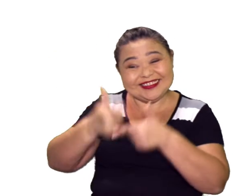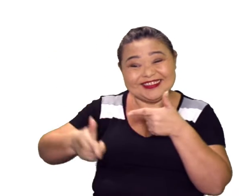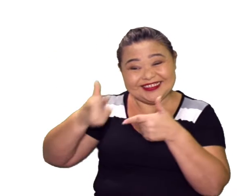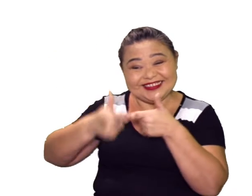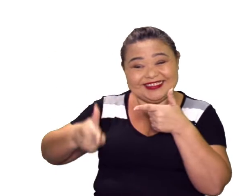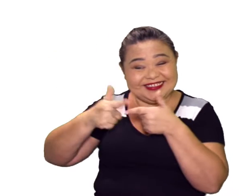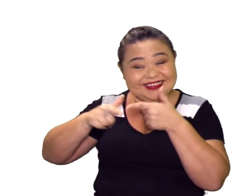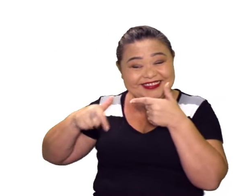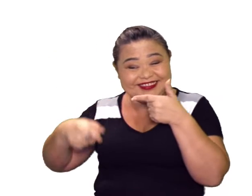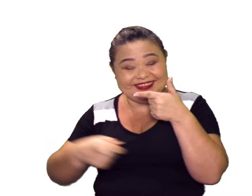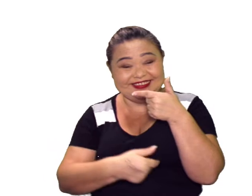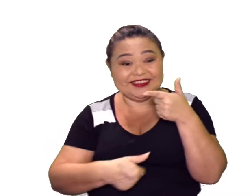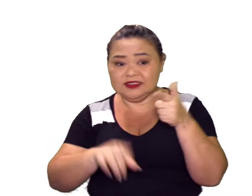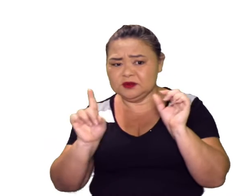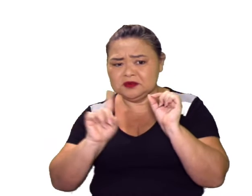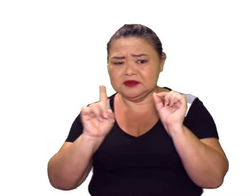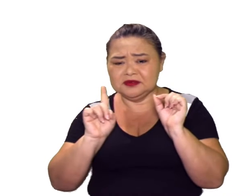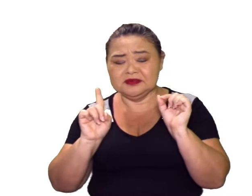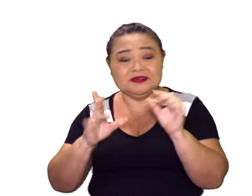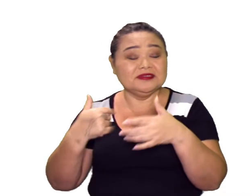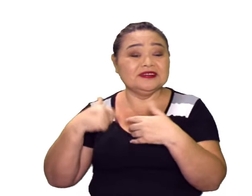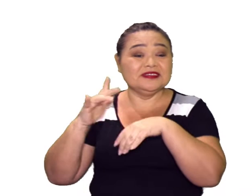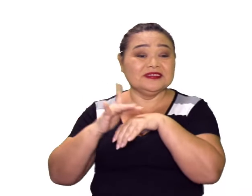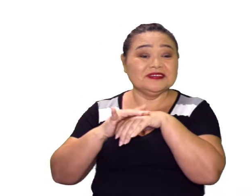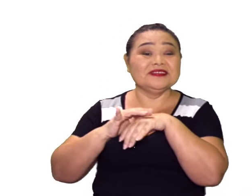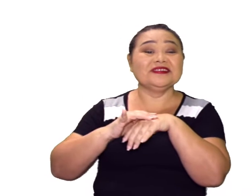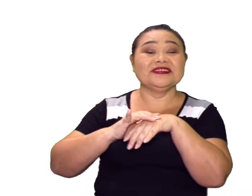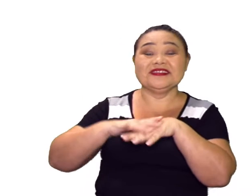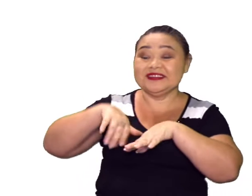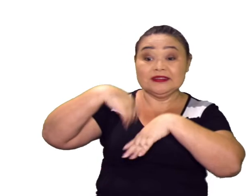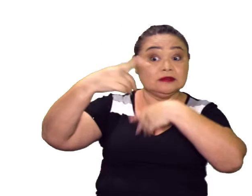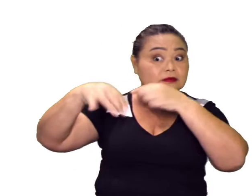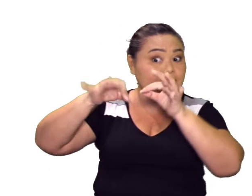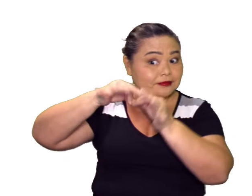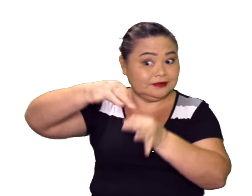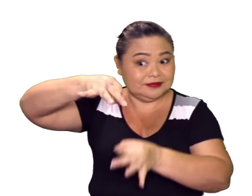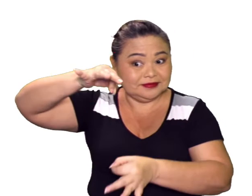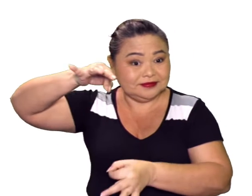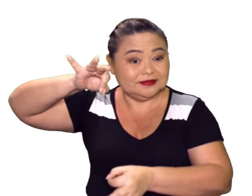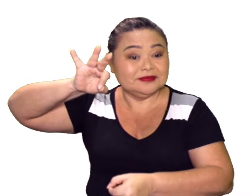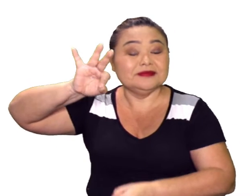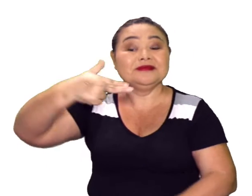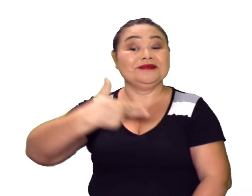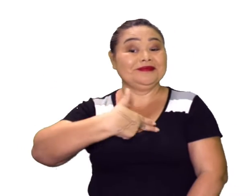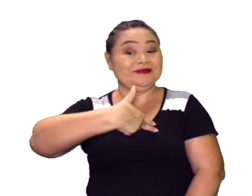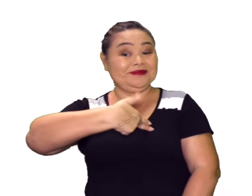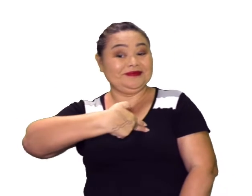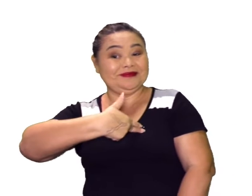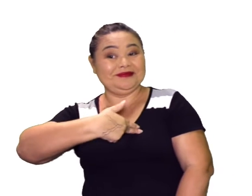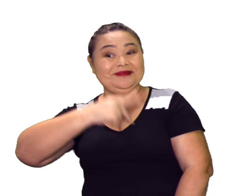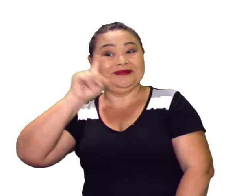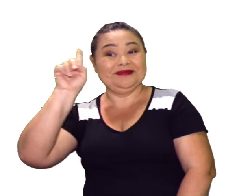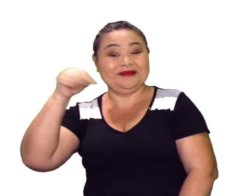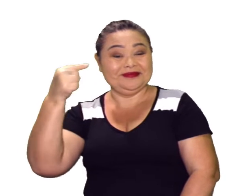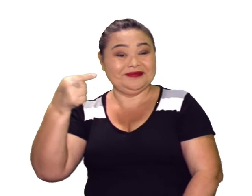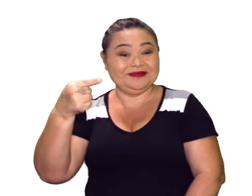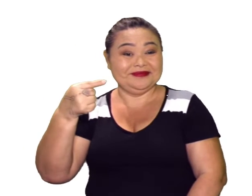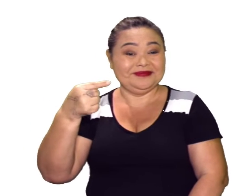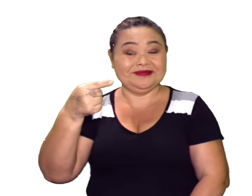problema no intestino. Esse menino não pode ficar doentinho. Então, sem mais delongas, Getúlio Vargas,